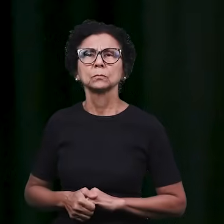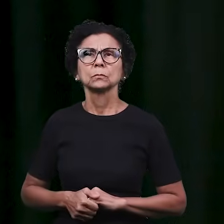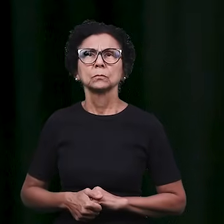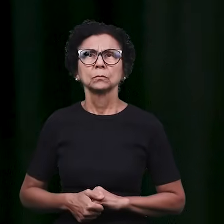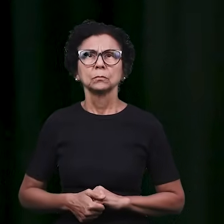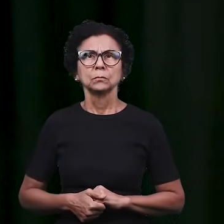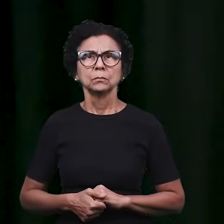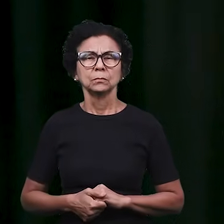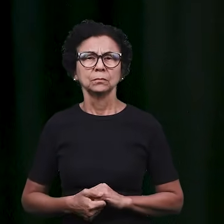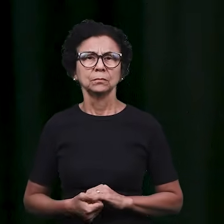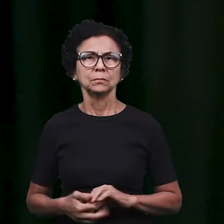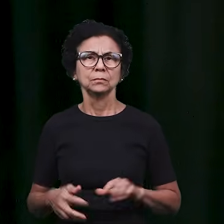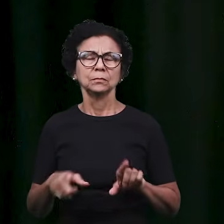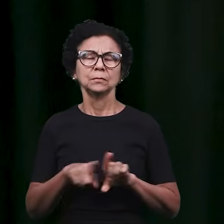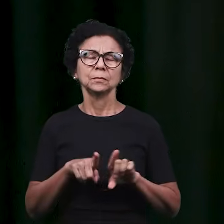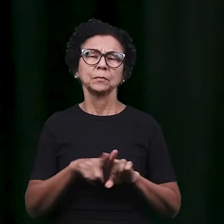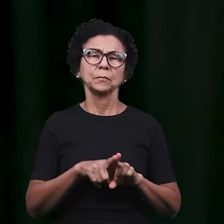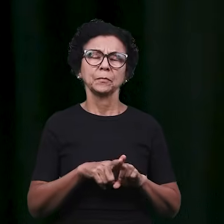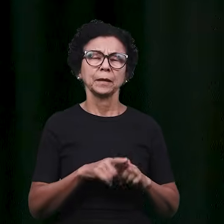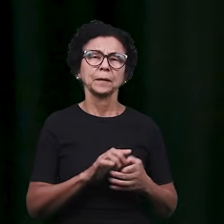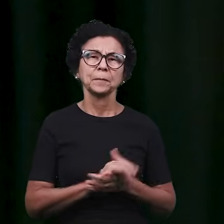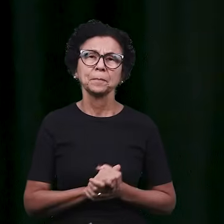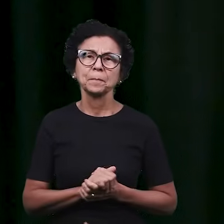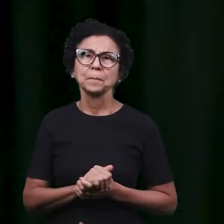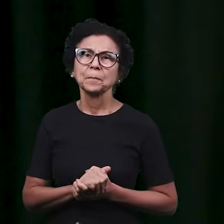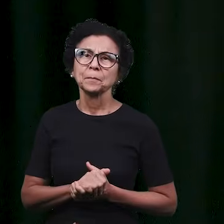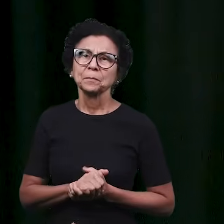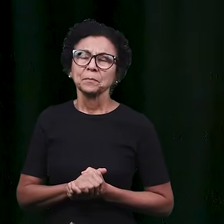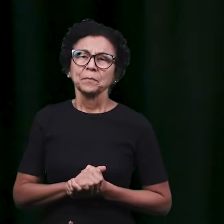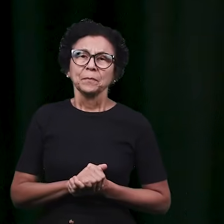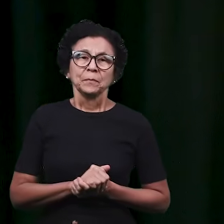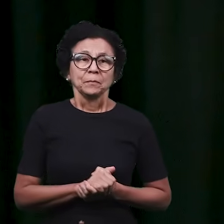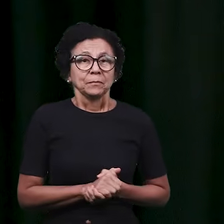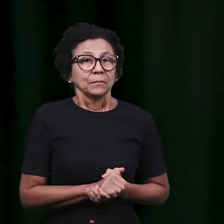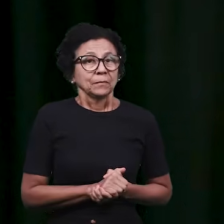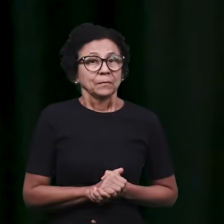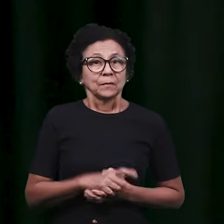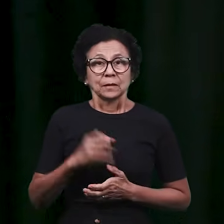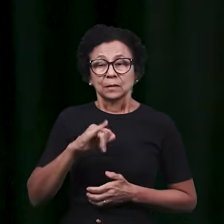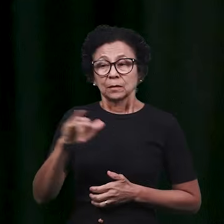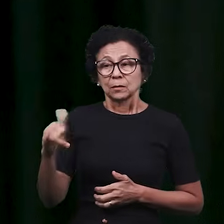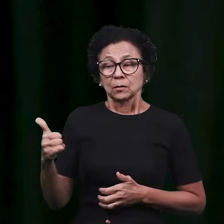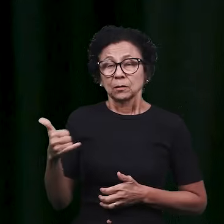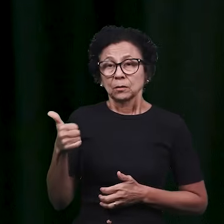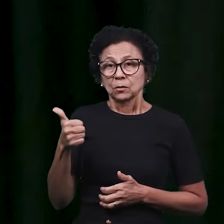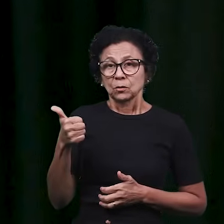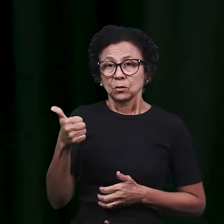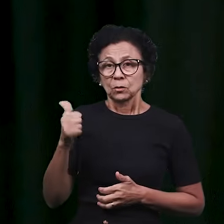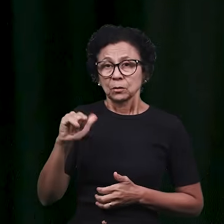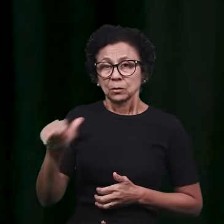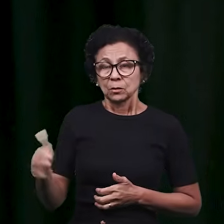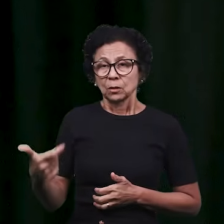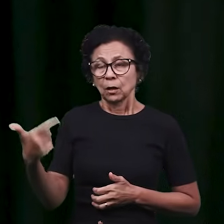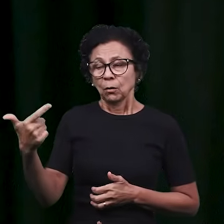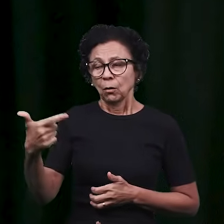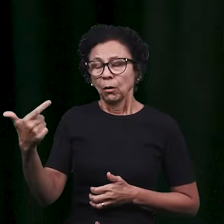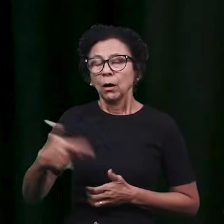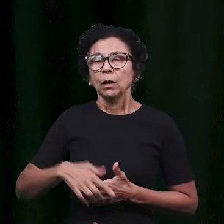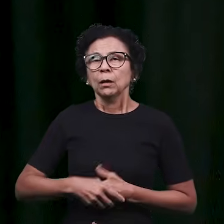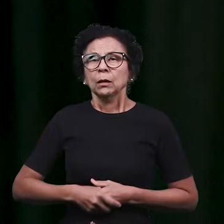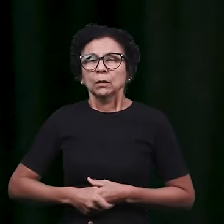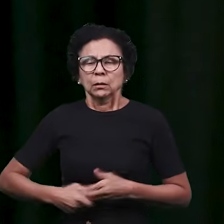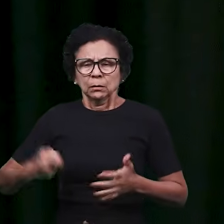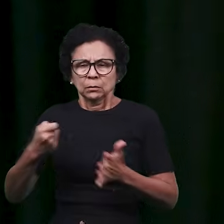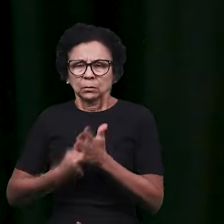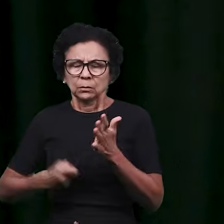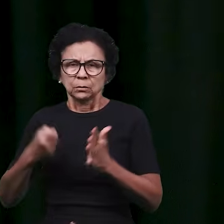Deus dizendo para Jacó, porque como príncipe lutaste com Deus e com os homens e prevaleceste. Na obra de Deus você luta